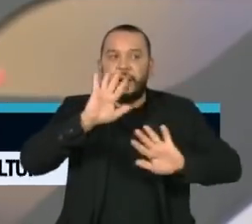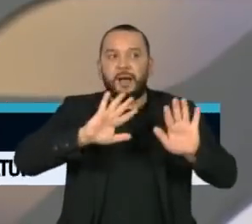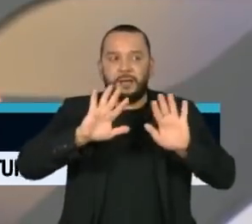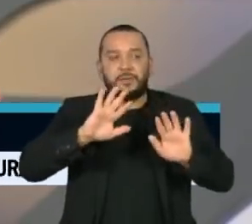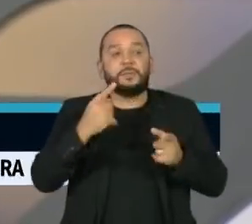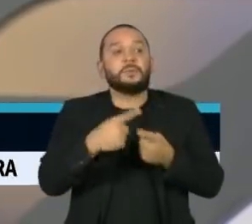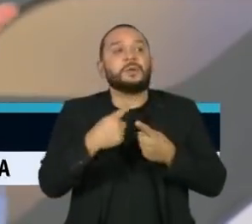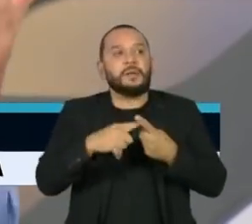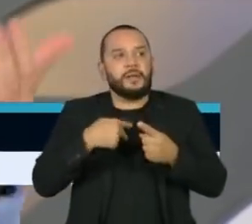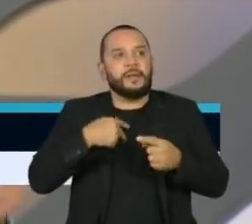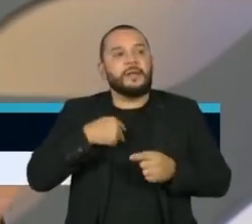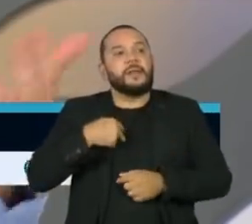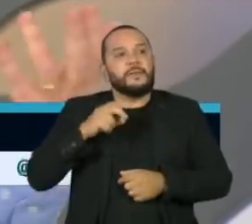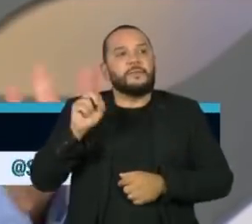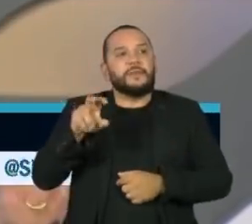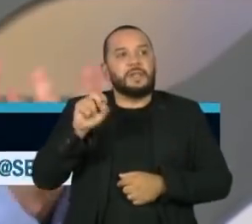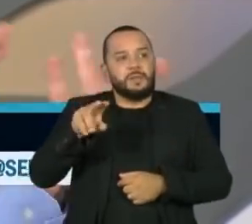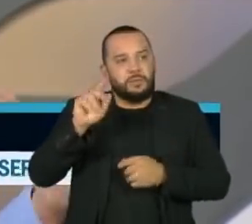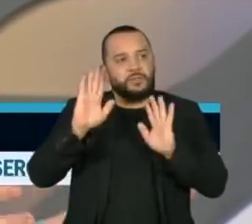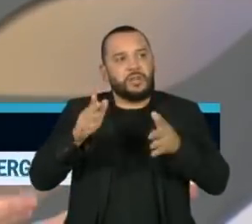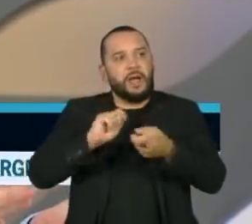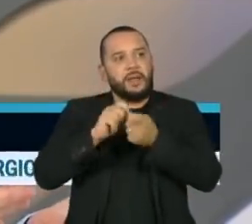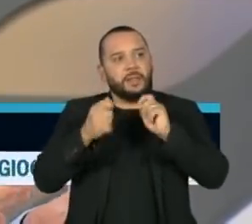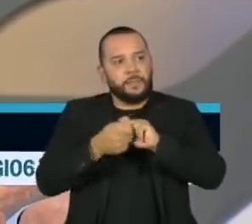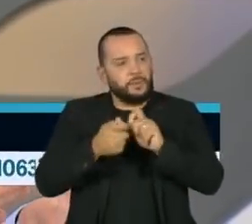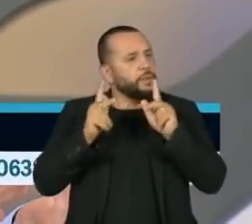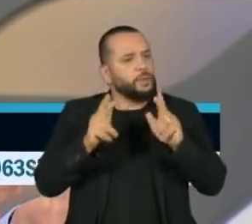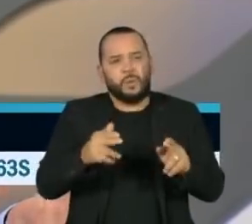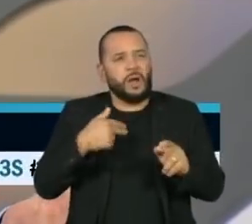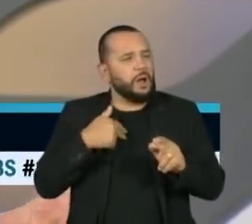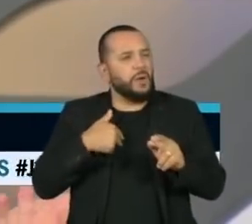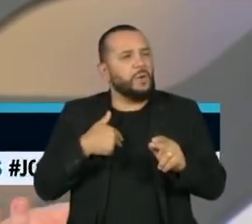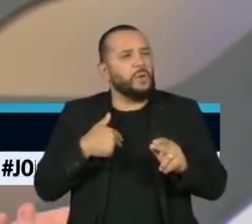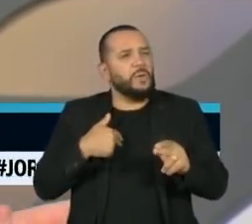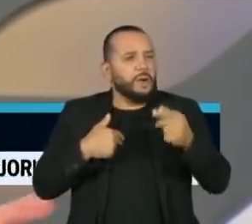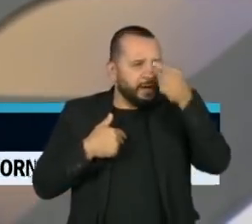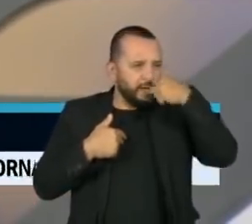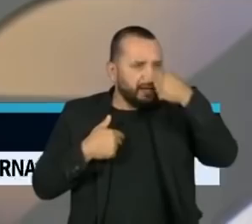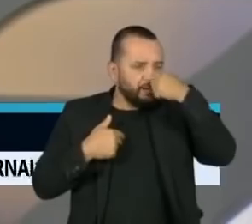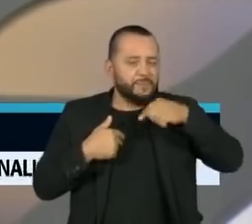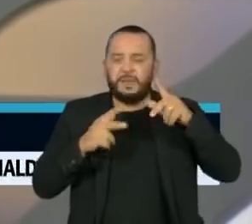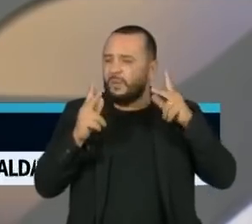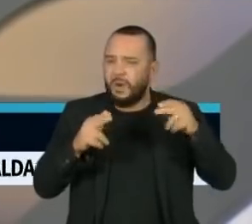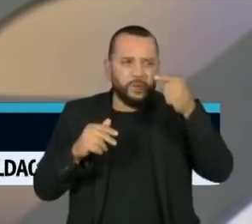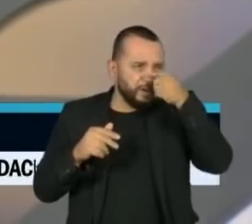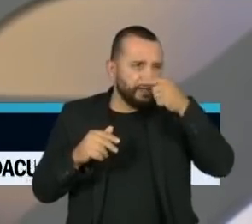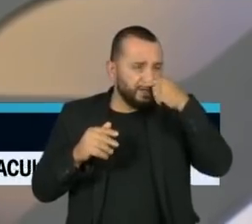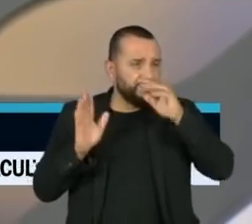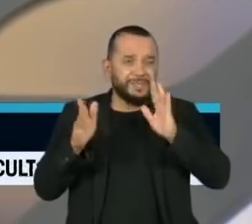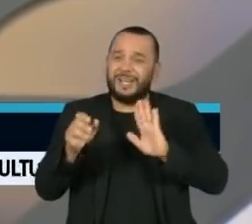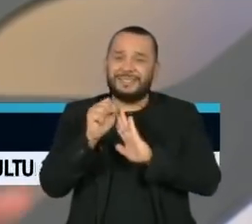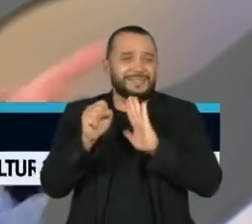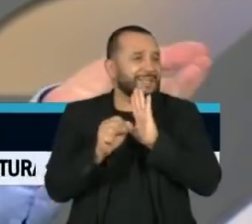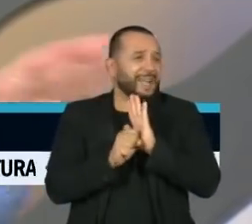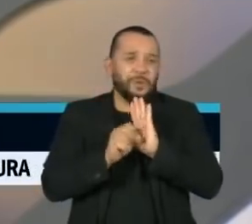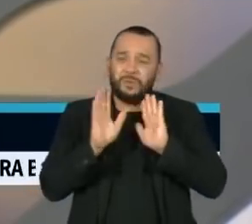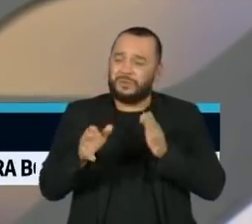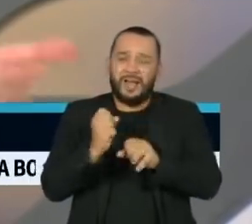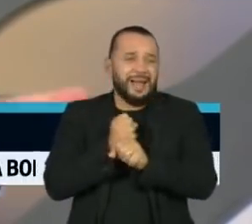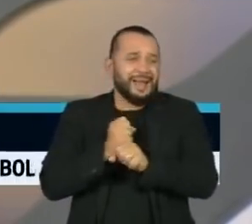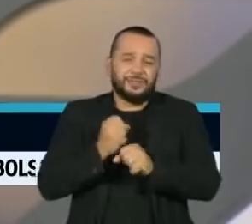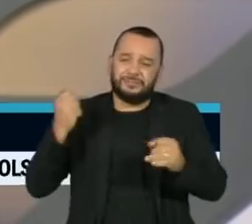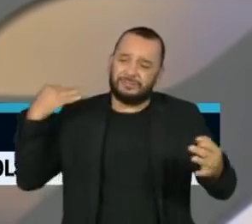bem adaptado, como é o vírus da gripe. Nós tivemos, a gripe tem séculos.